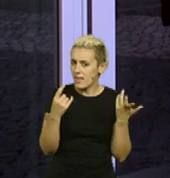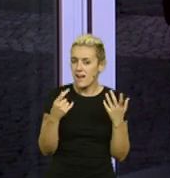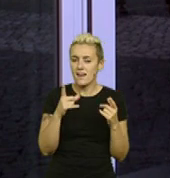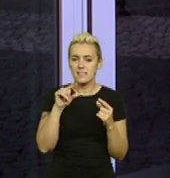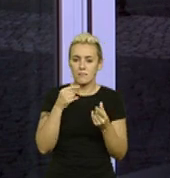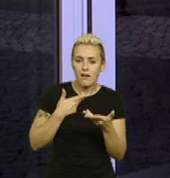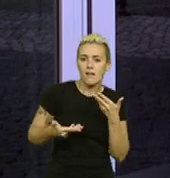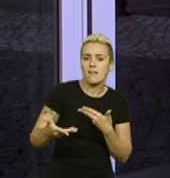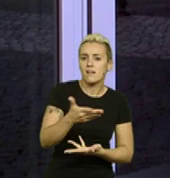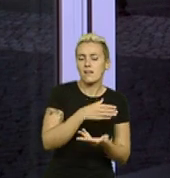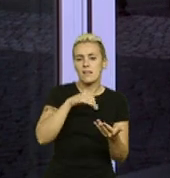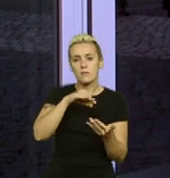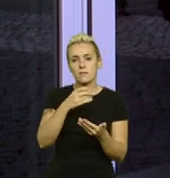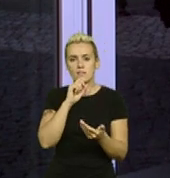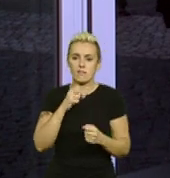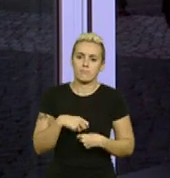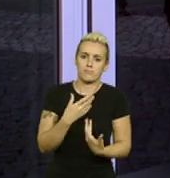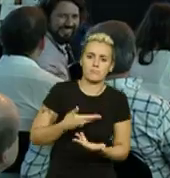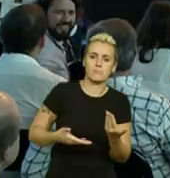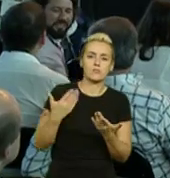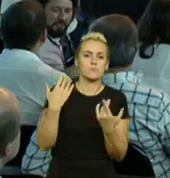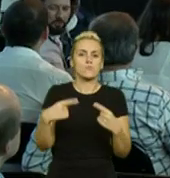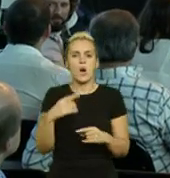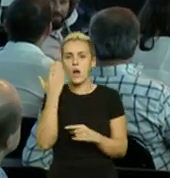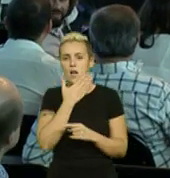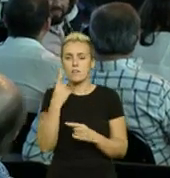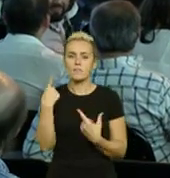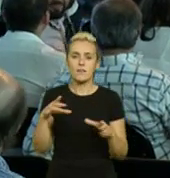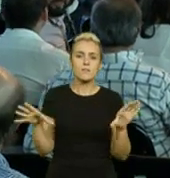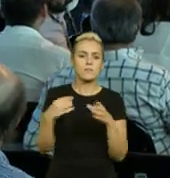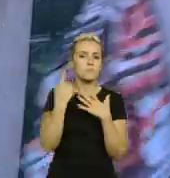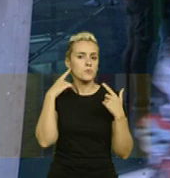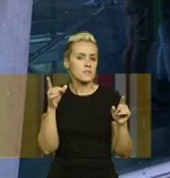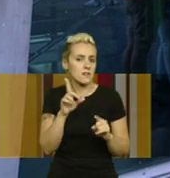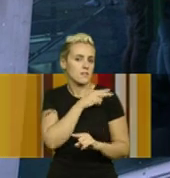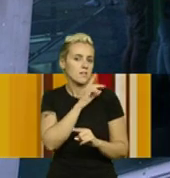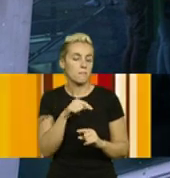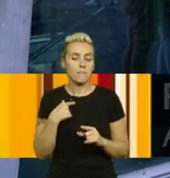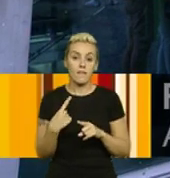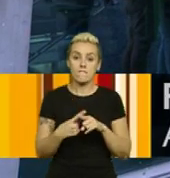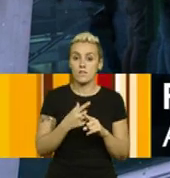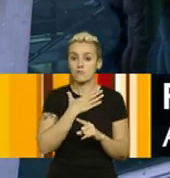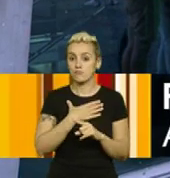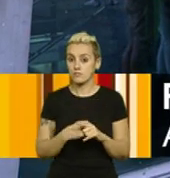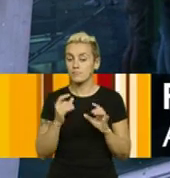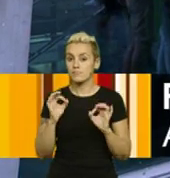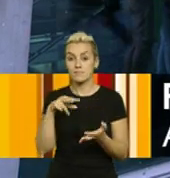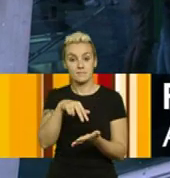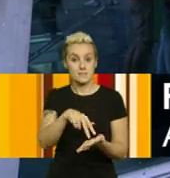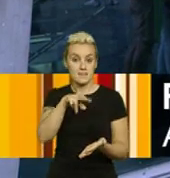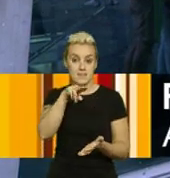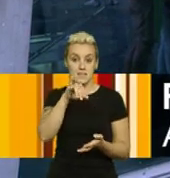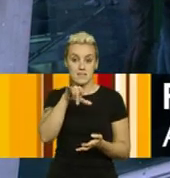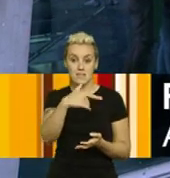mais o cenário é o instituto e técnico fala ainda de aulas temos de tudo né achei muito interessante system - principalmente a